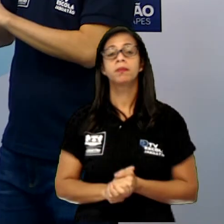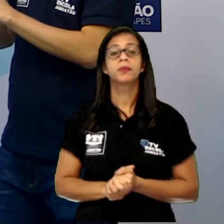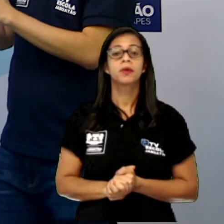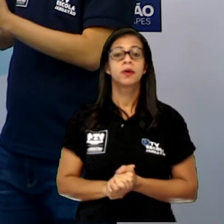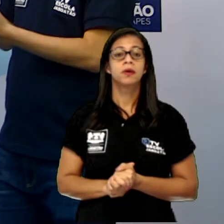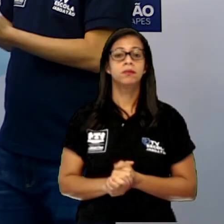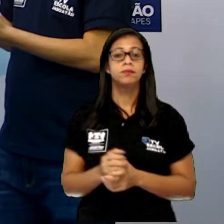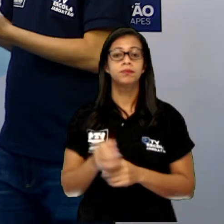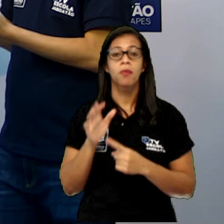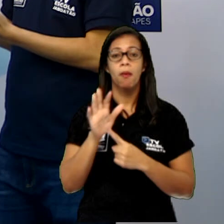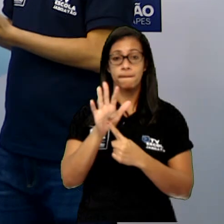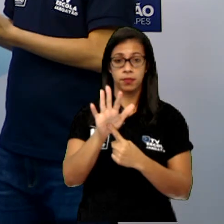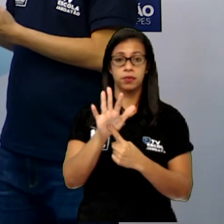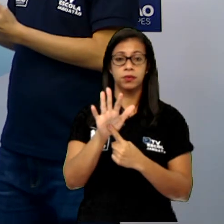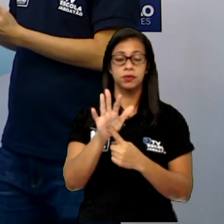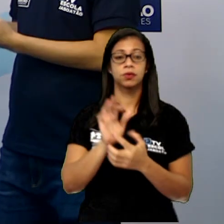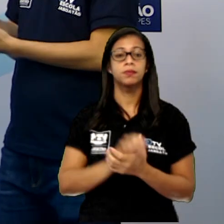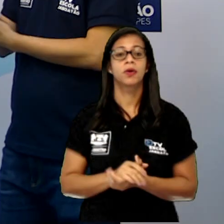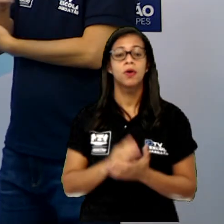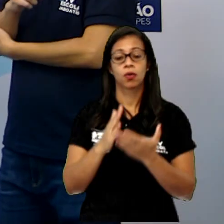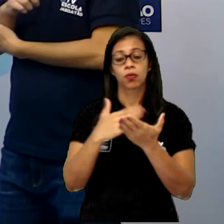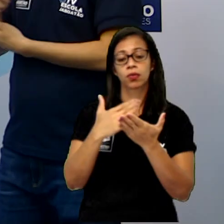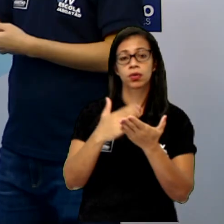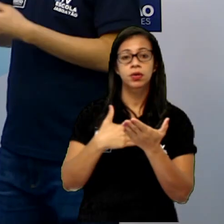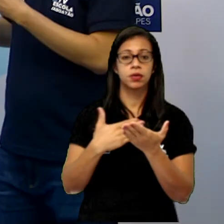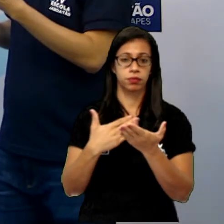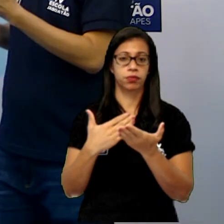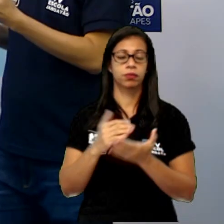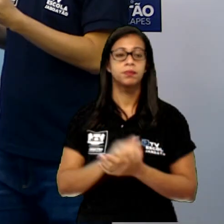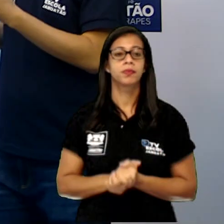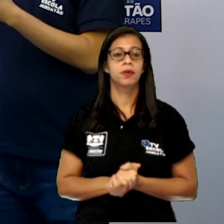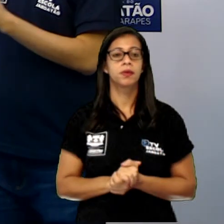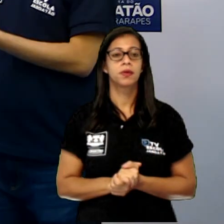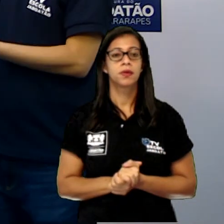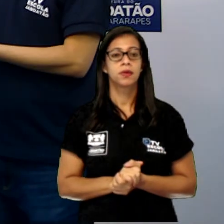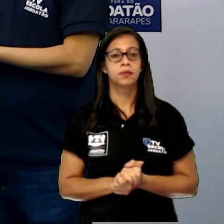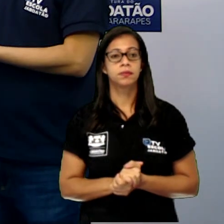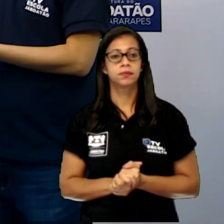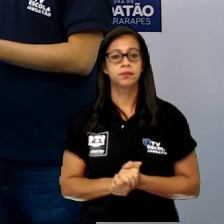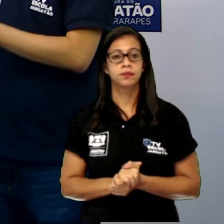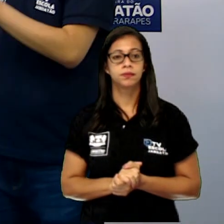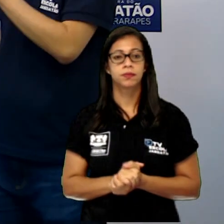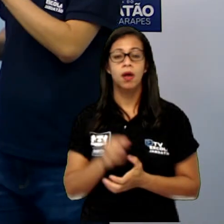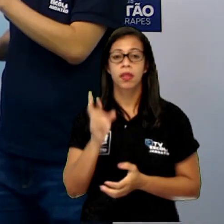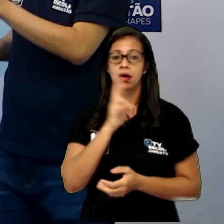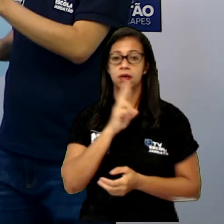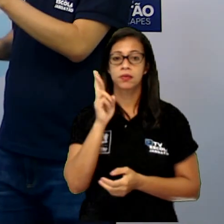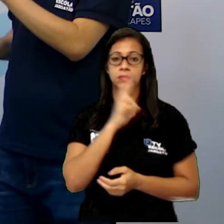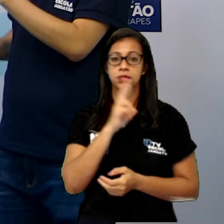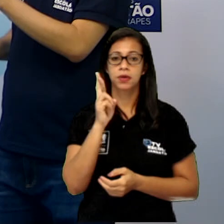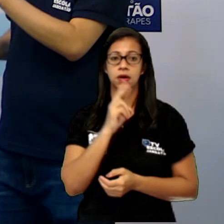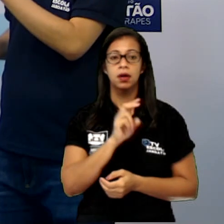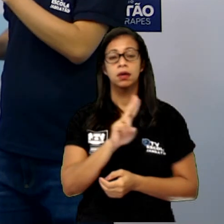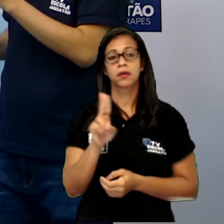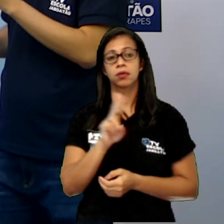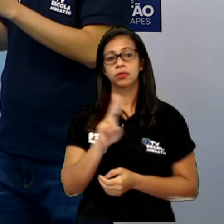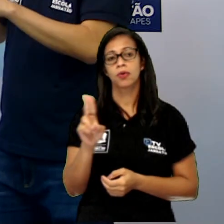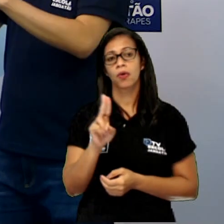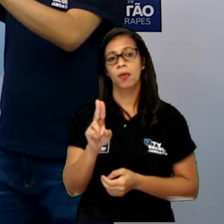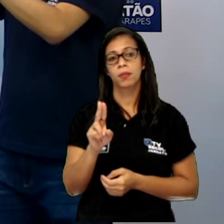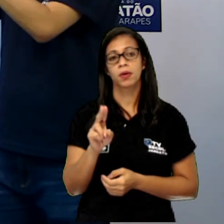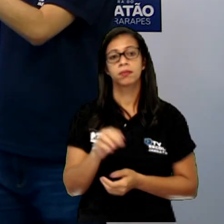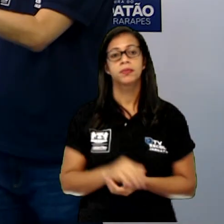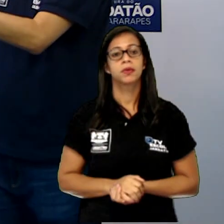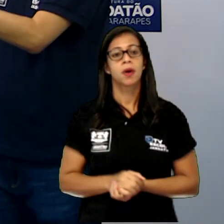livro clássico, né, da literatura russa, do Fyodor Dostoiévski, chamado Memórias da Casa dos Mortos,